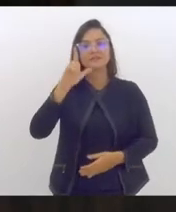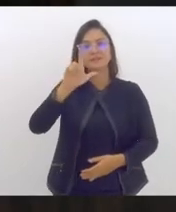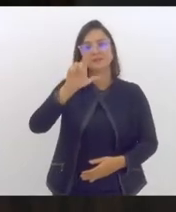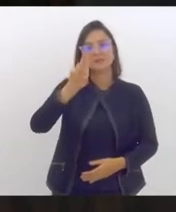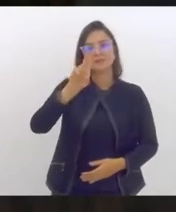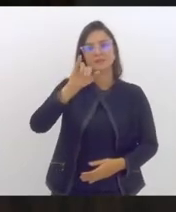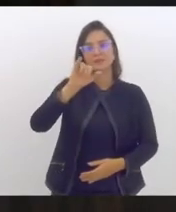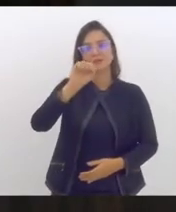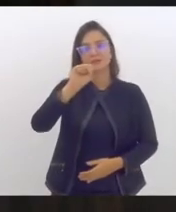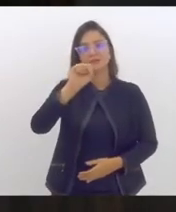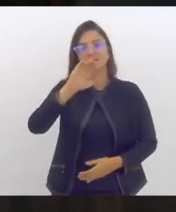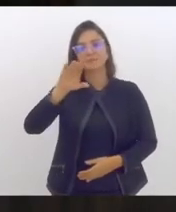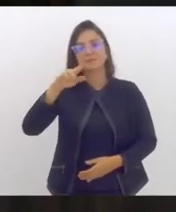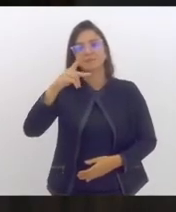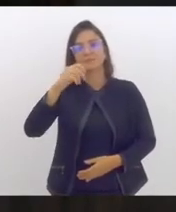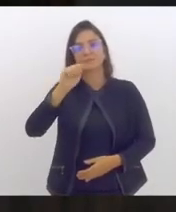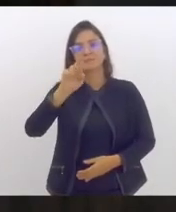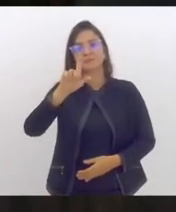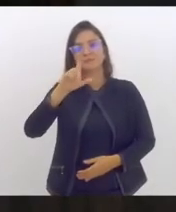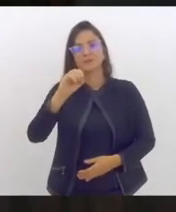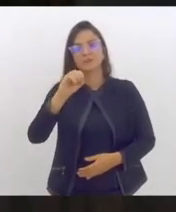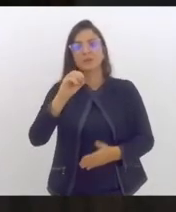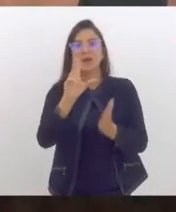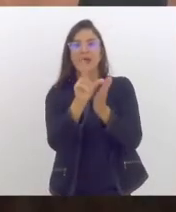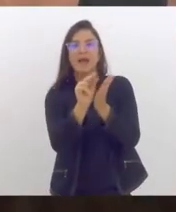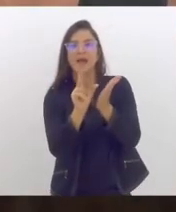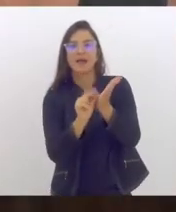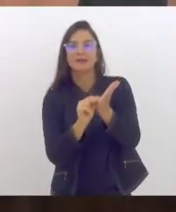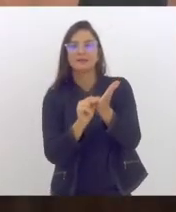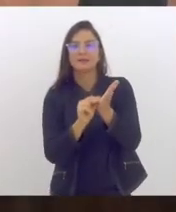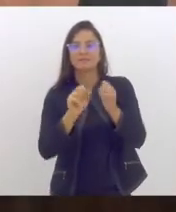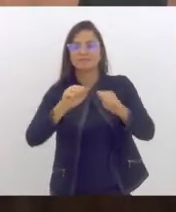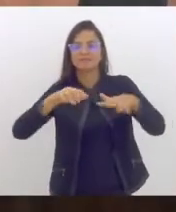a leitura da ata da sessão anterior.